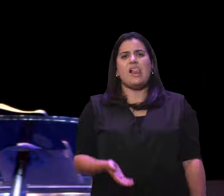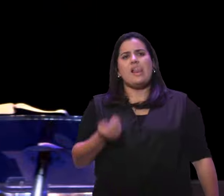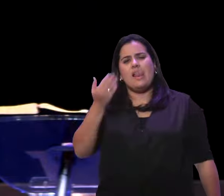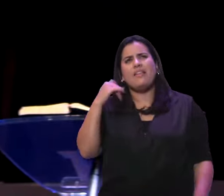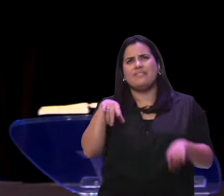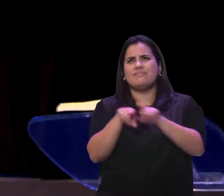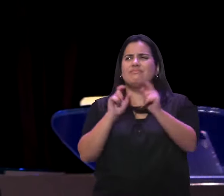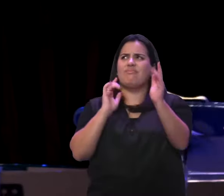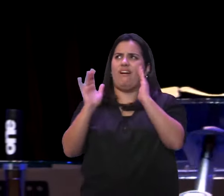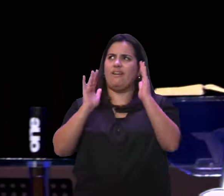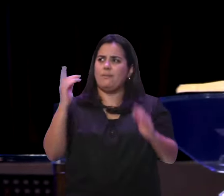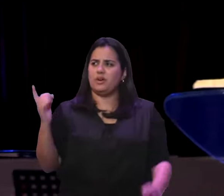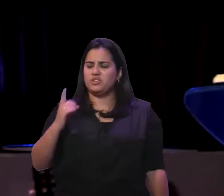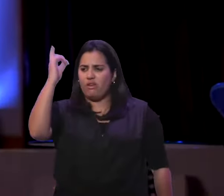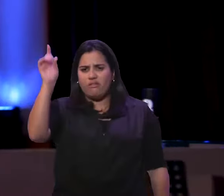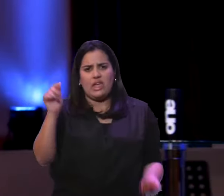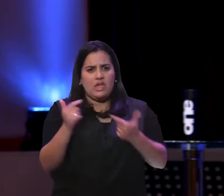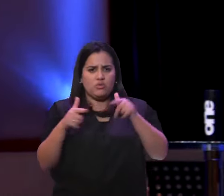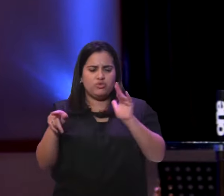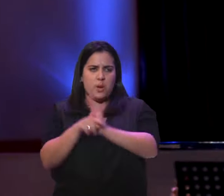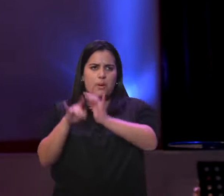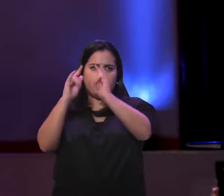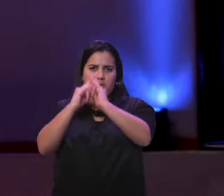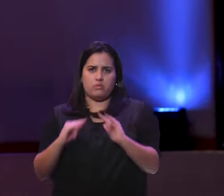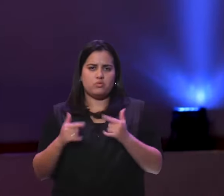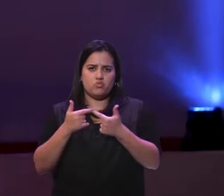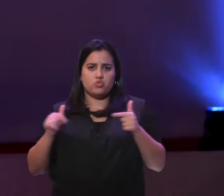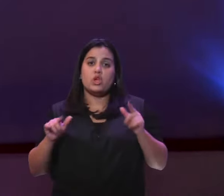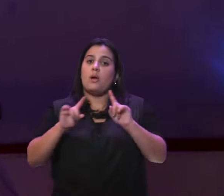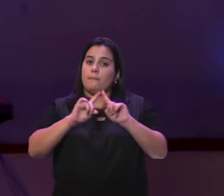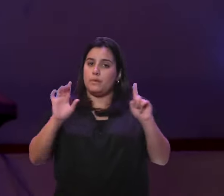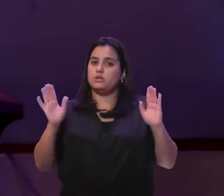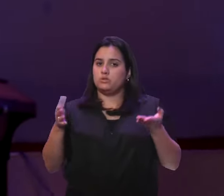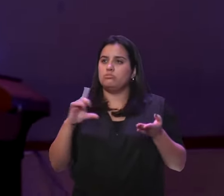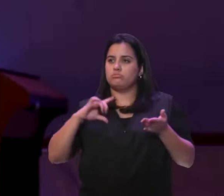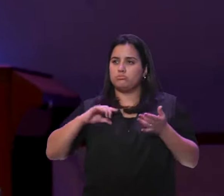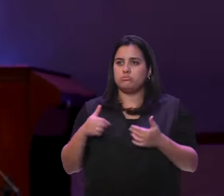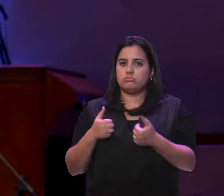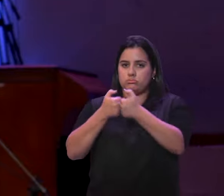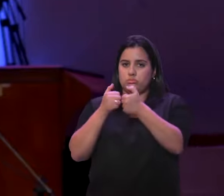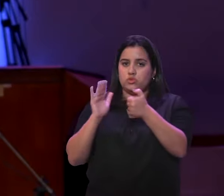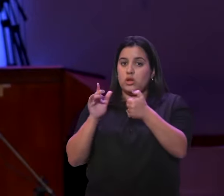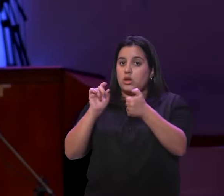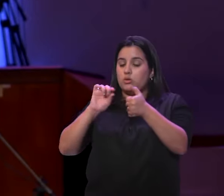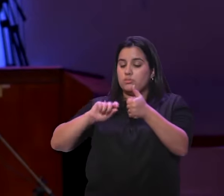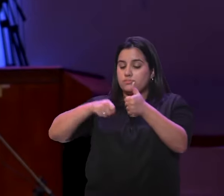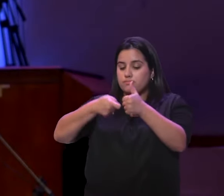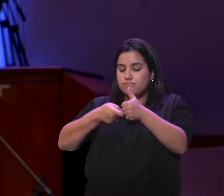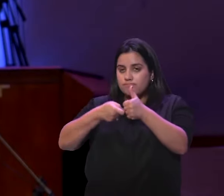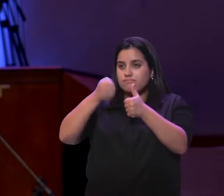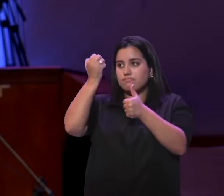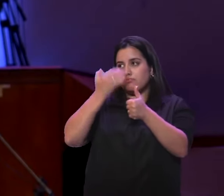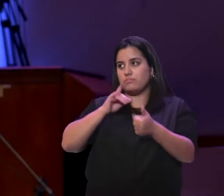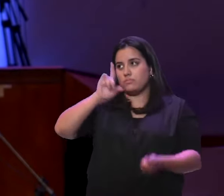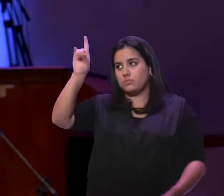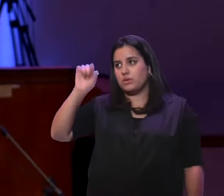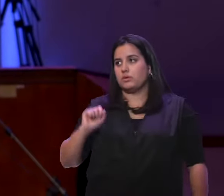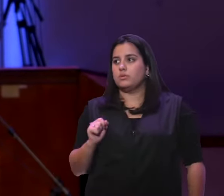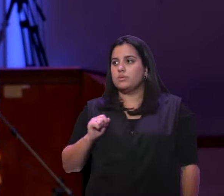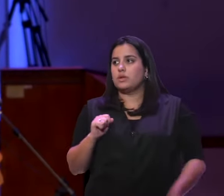não havia o templo, mas já tinha a Arca da Aliança que representava a presença de Deus. Ou seja, eles